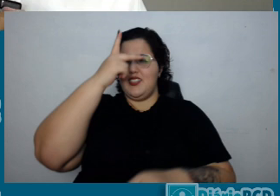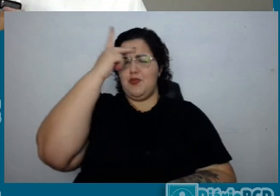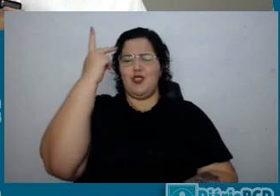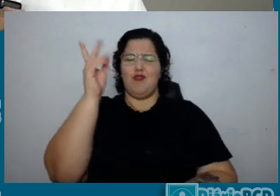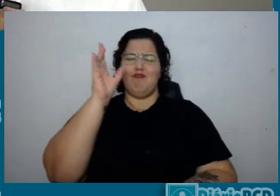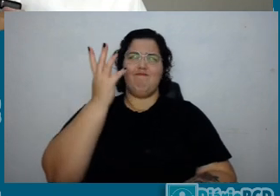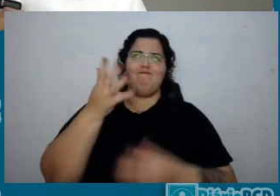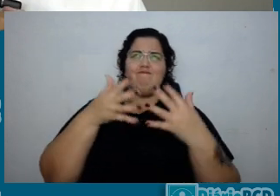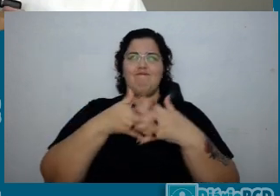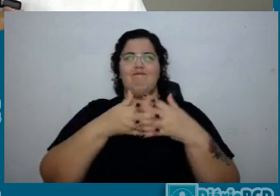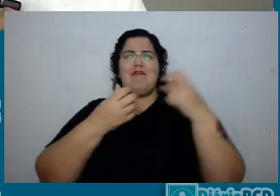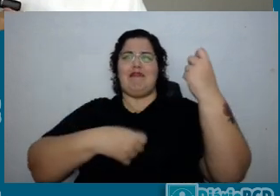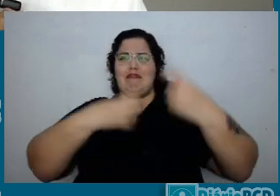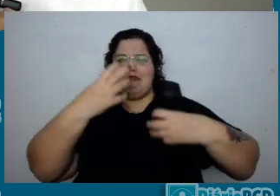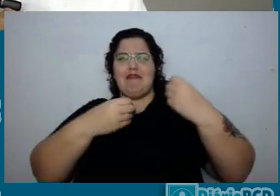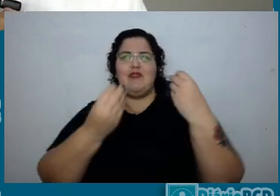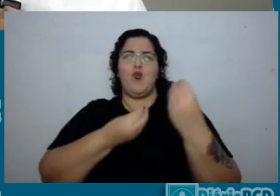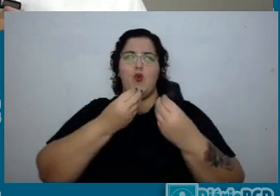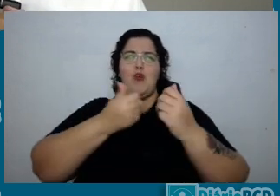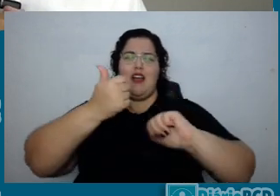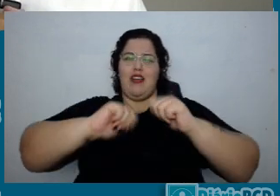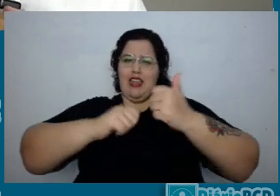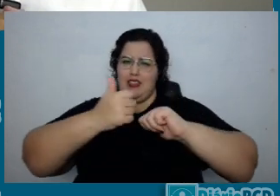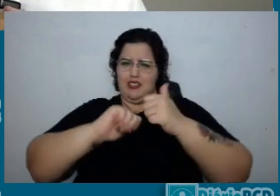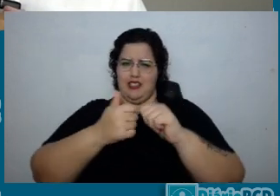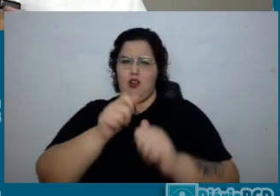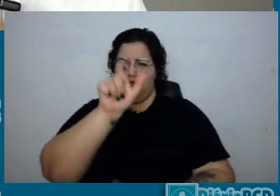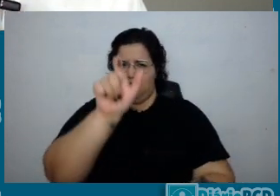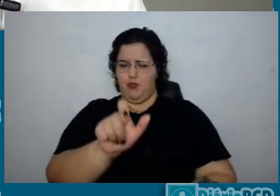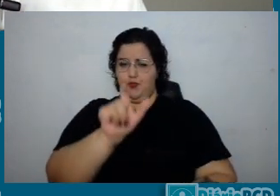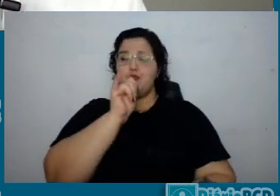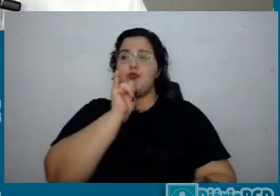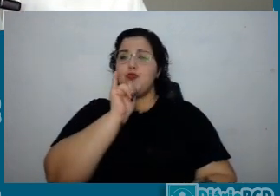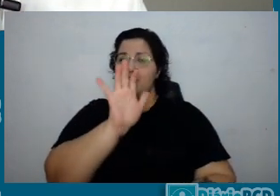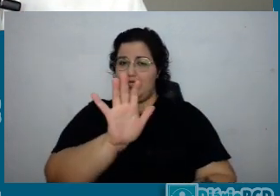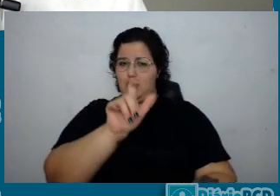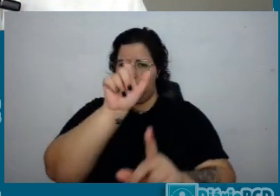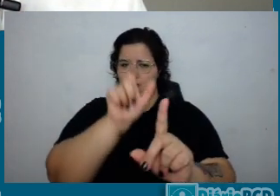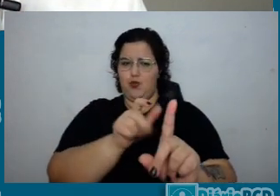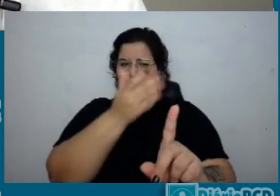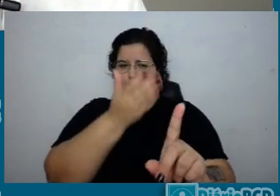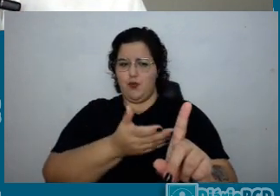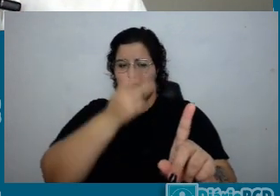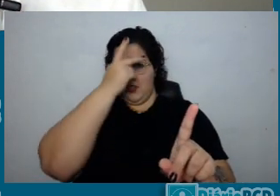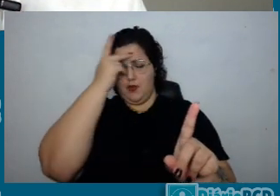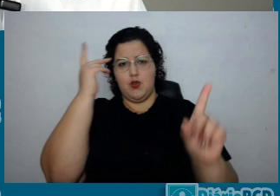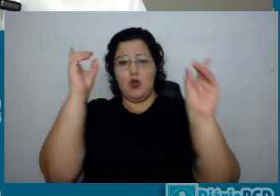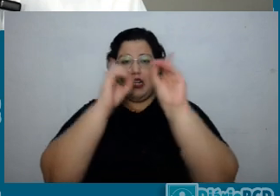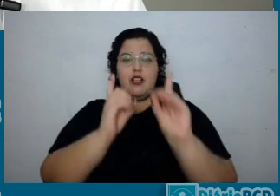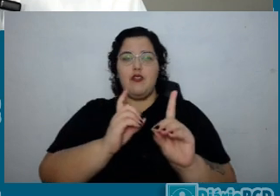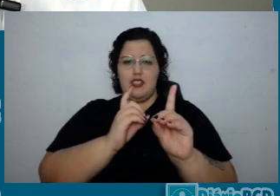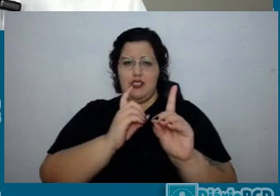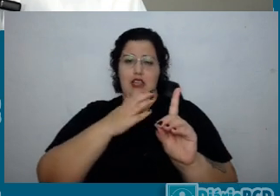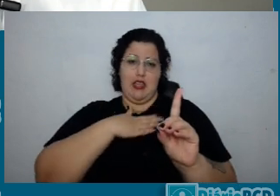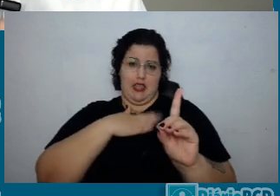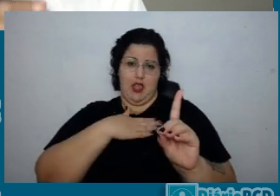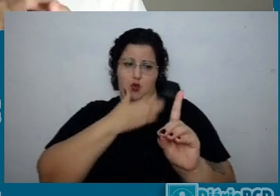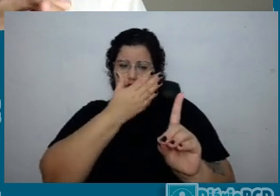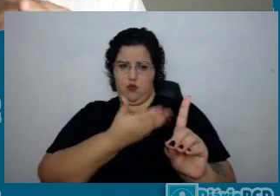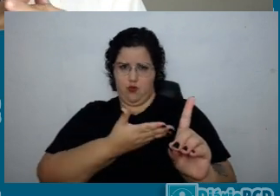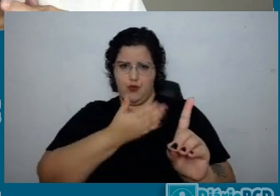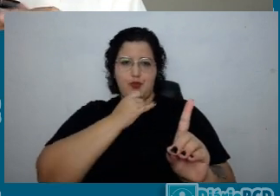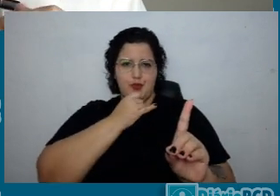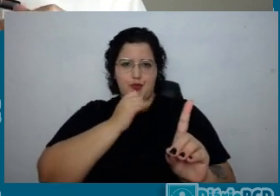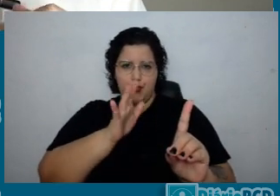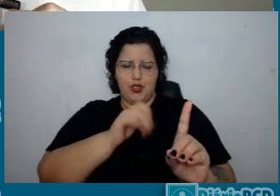muito vago, né, o discurso sobre a avaliação da deficiência. Mas eu acho que é importante dar um exemplo, e eu posso usar até o meu